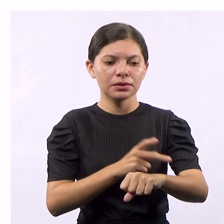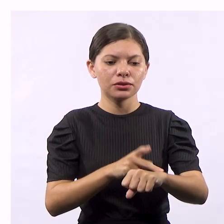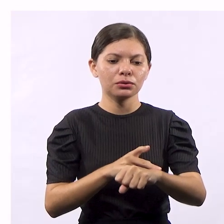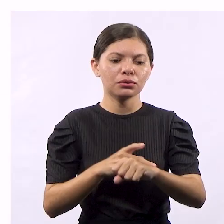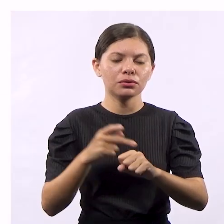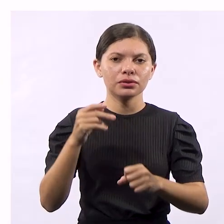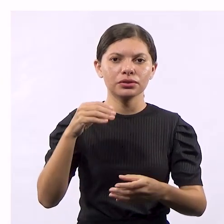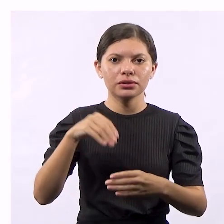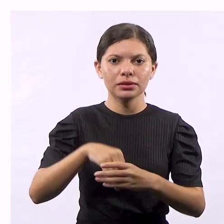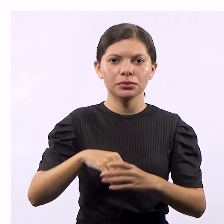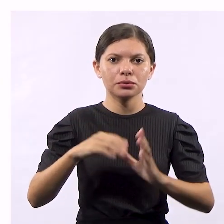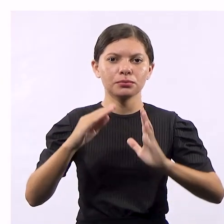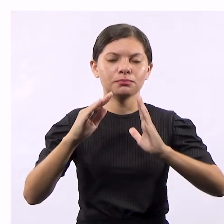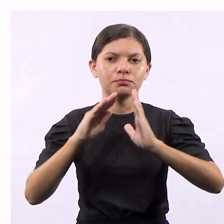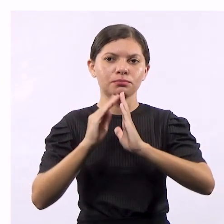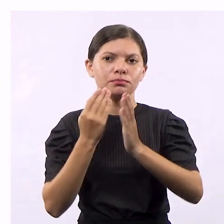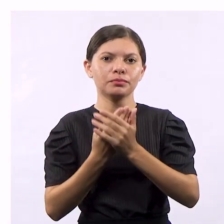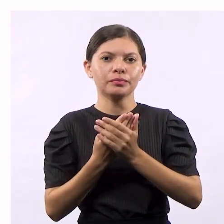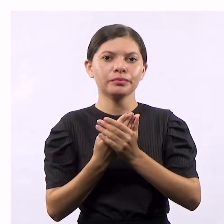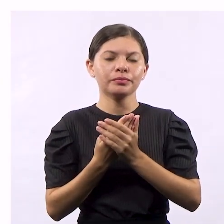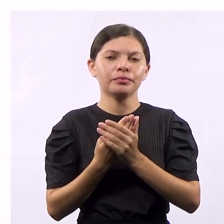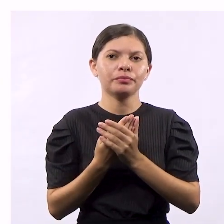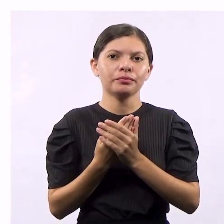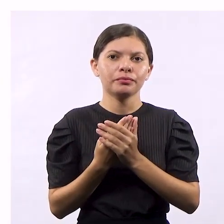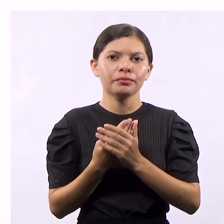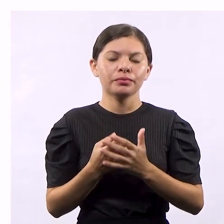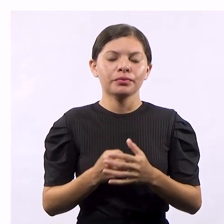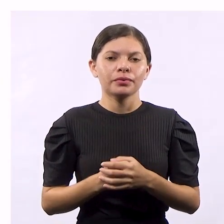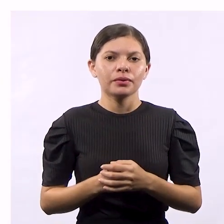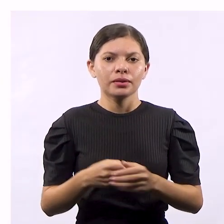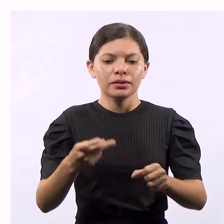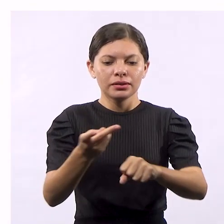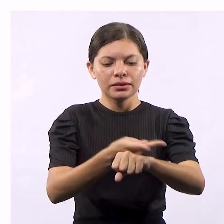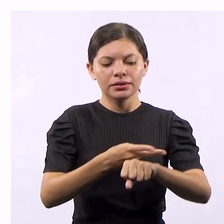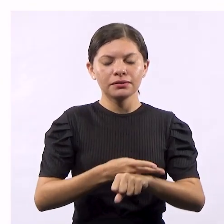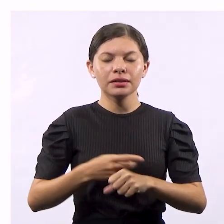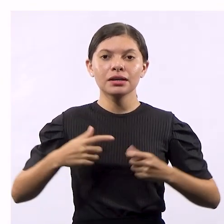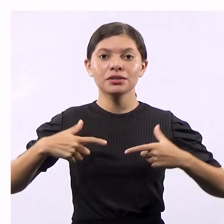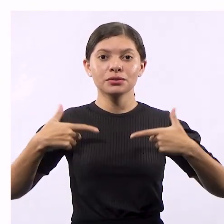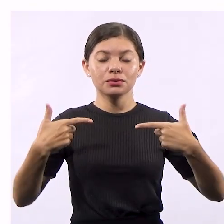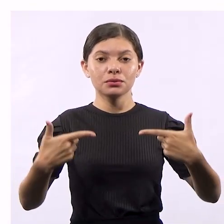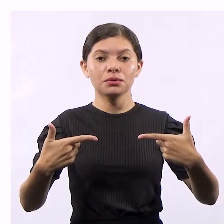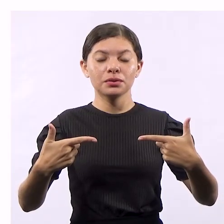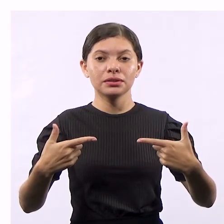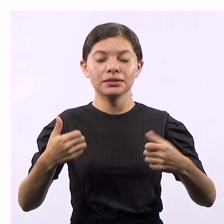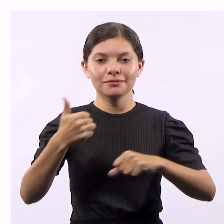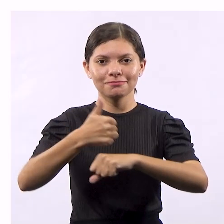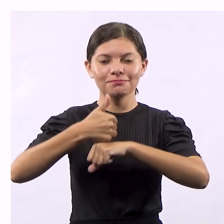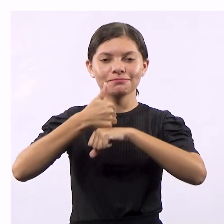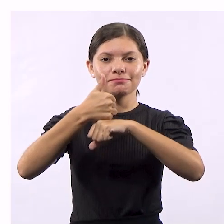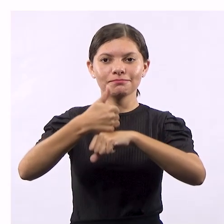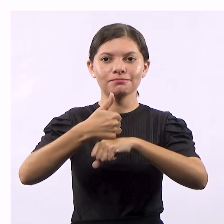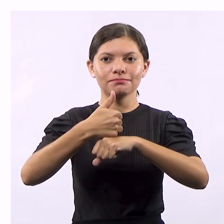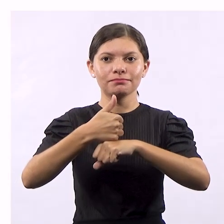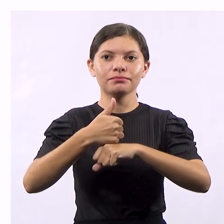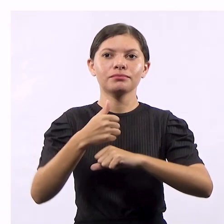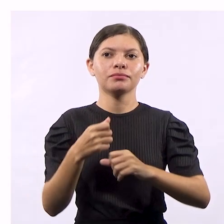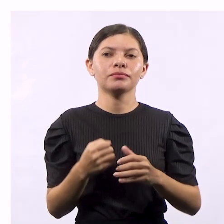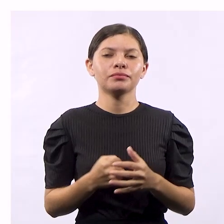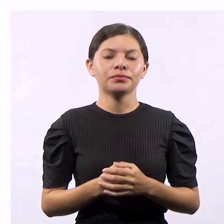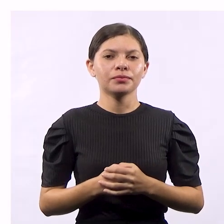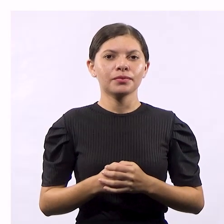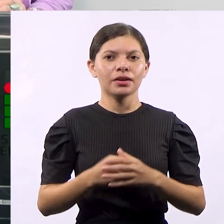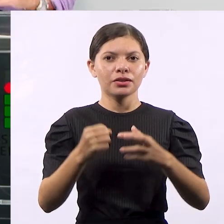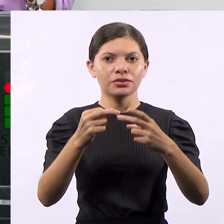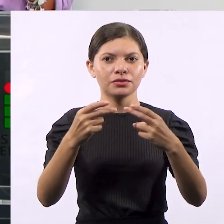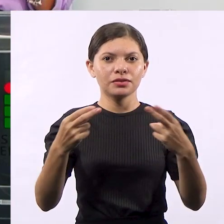escola e identificar ações que promovem o respeito à diversidade e aos direitos humanos. Eu quero que neste momento vocês expliquem para